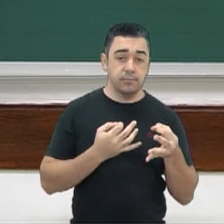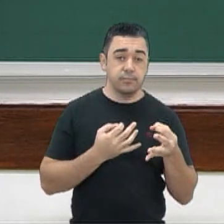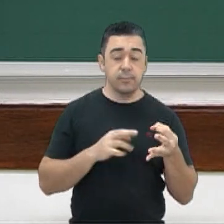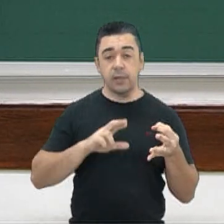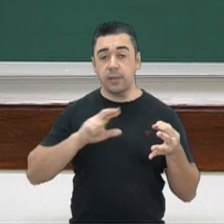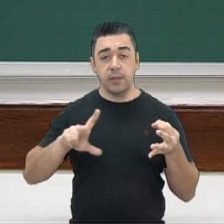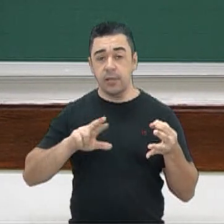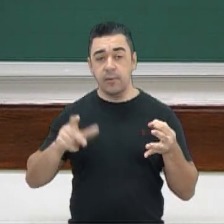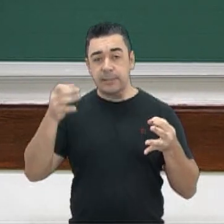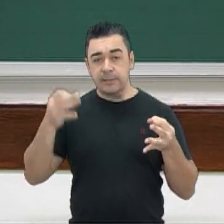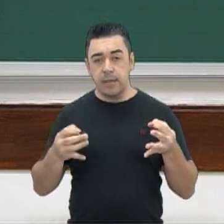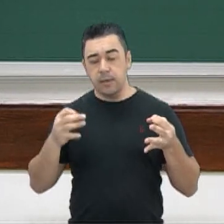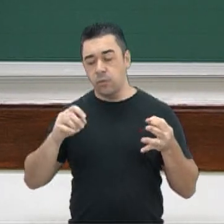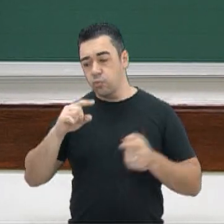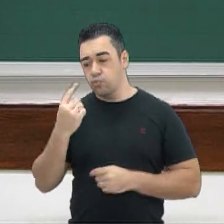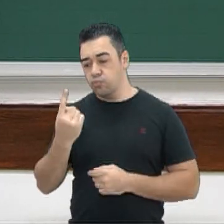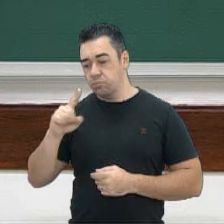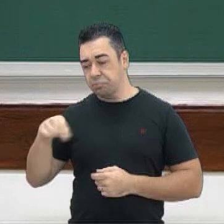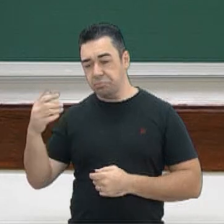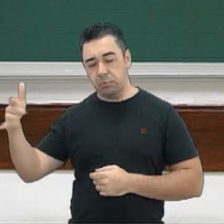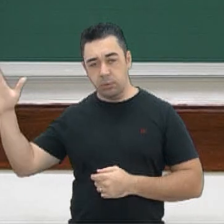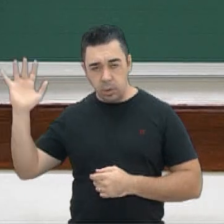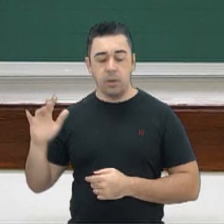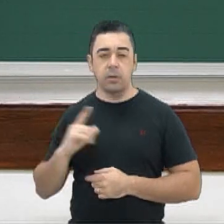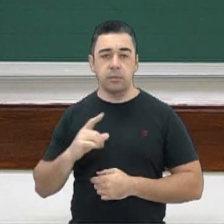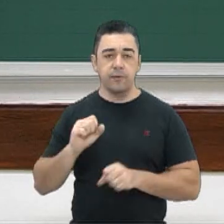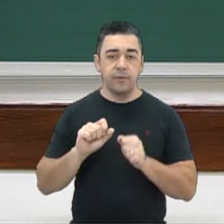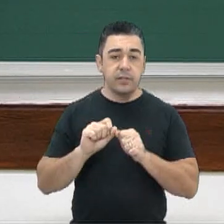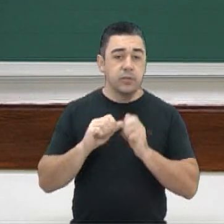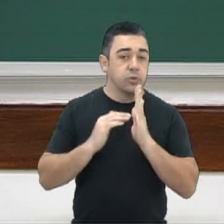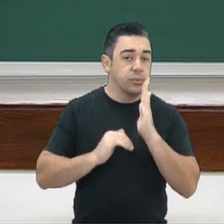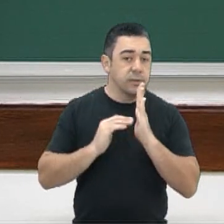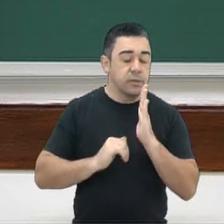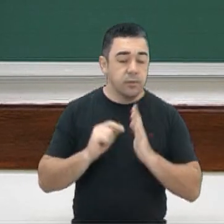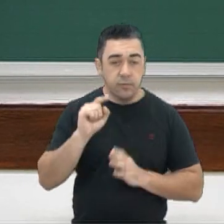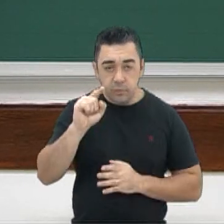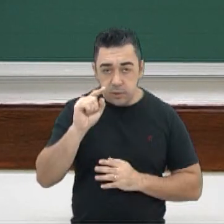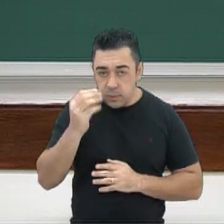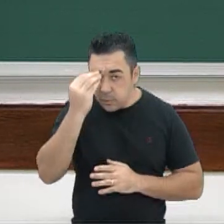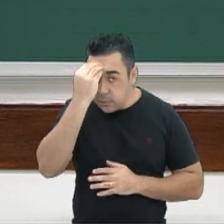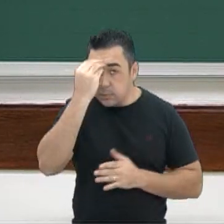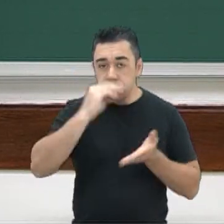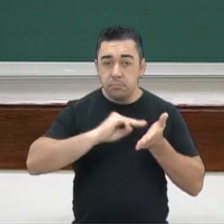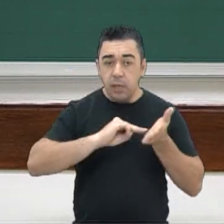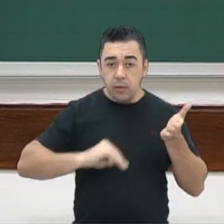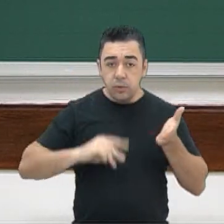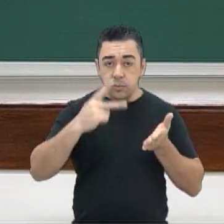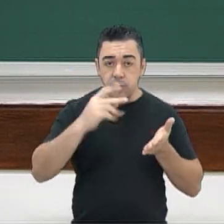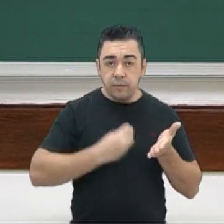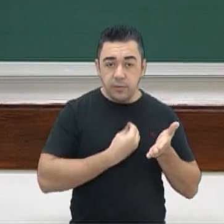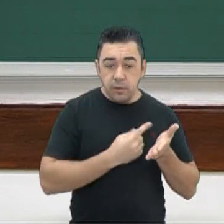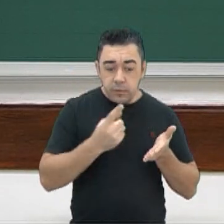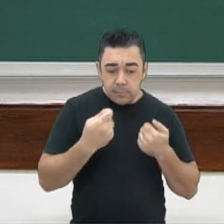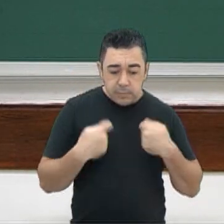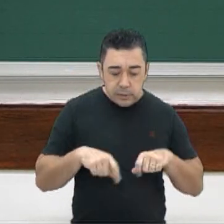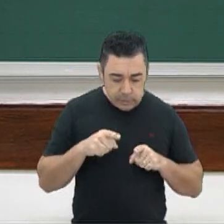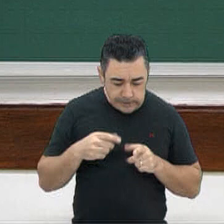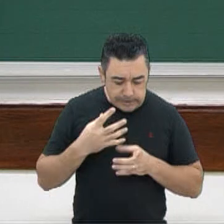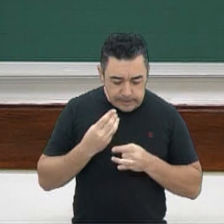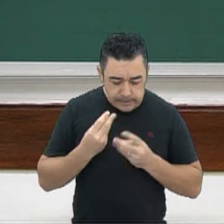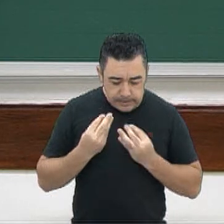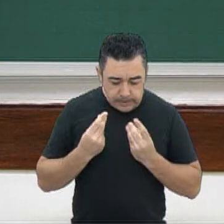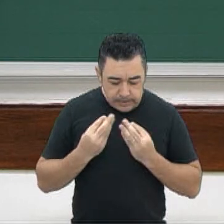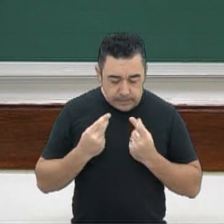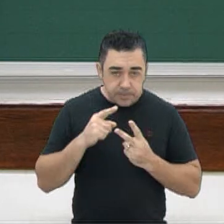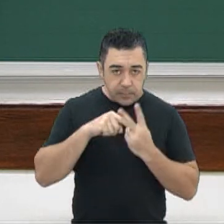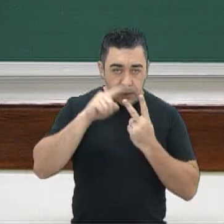e não exatas usando apenas subtrações. Leve esse método para a sua vida. Quando você precisar calcular uma